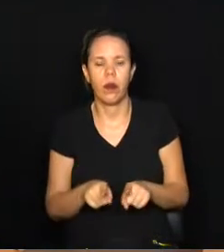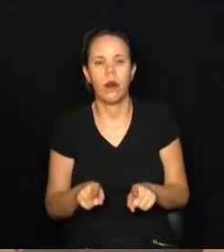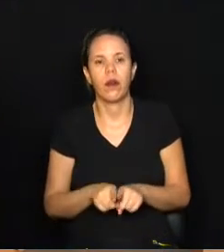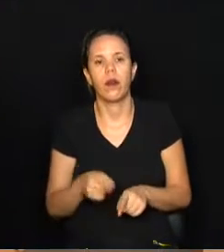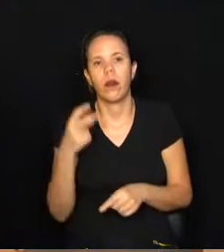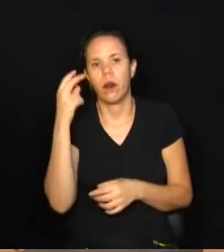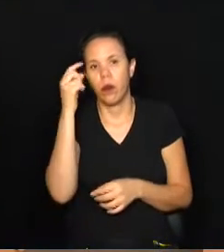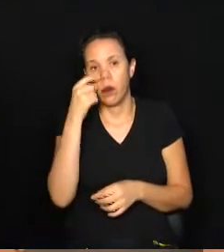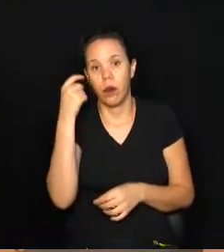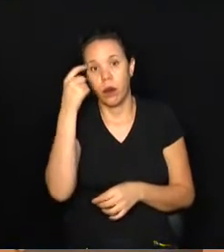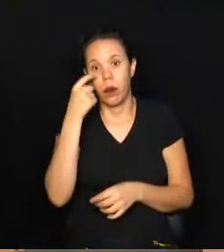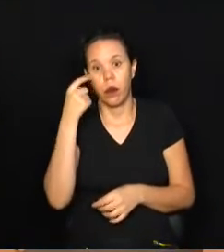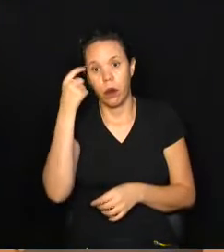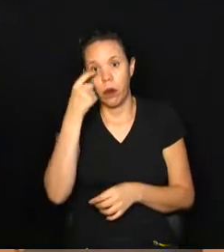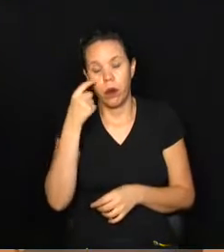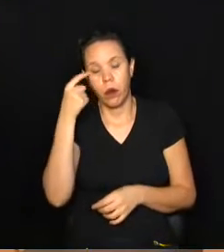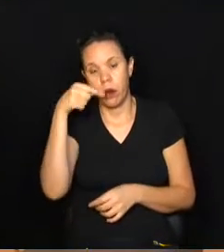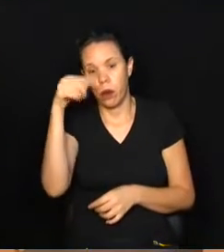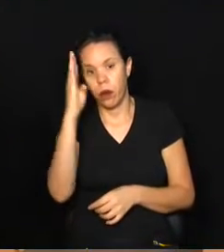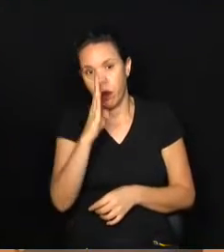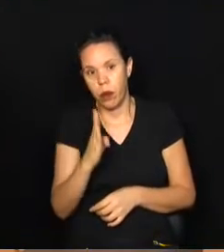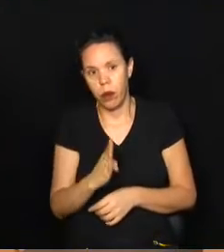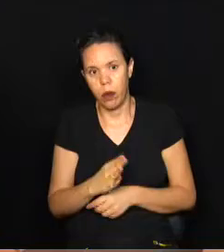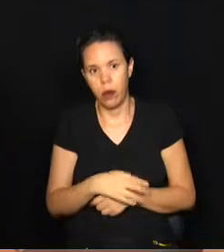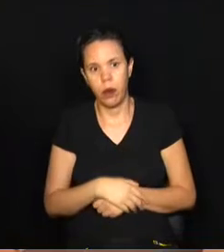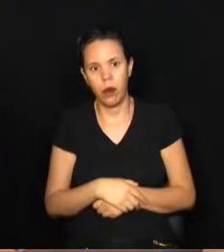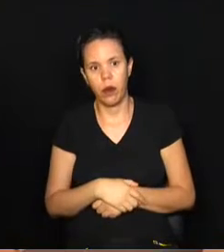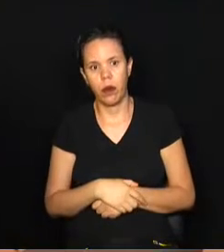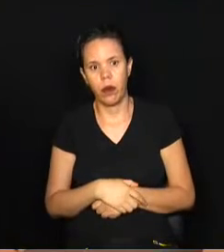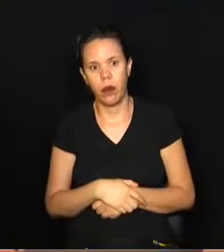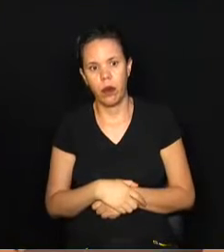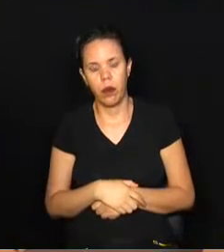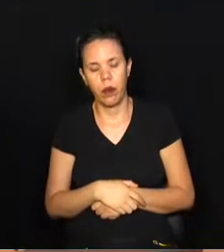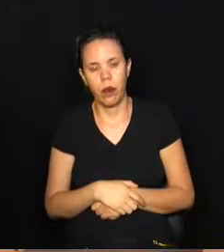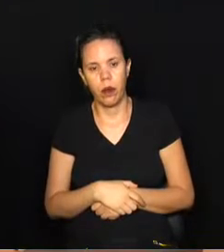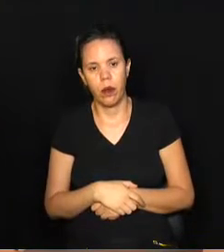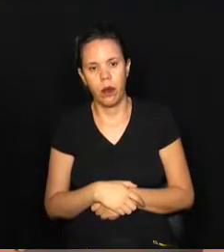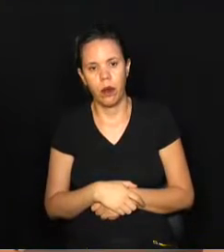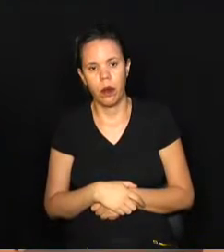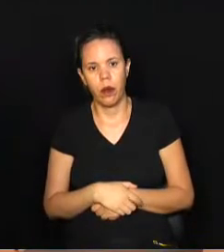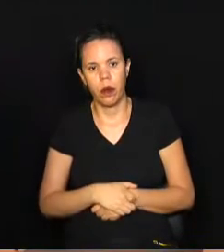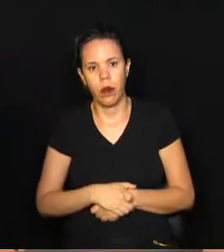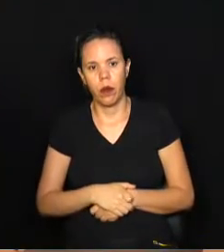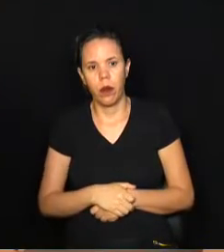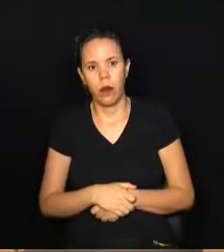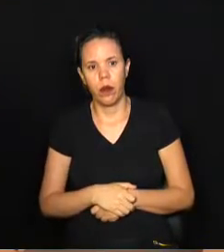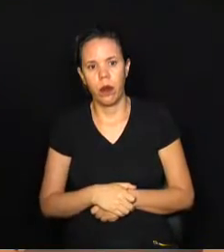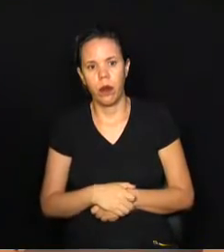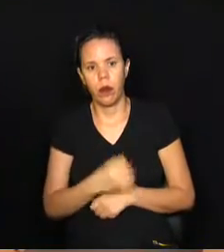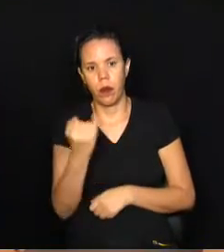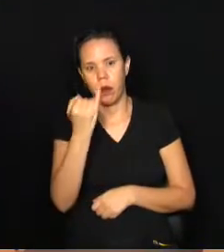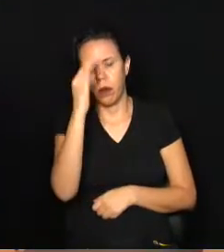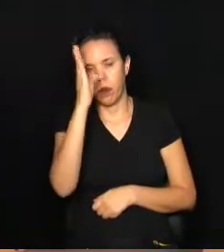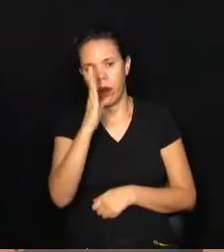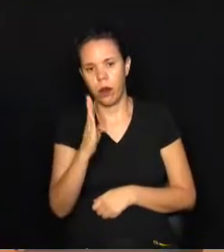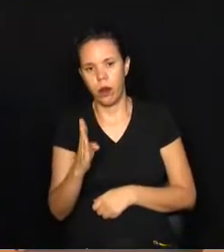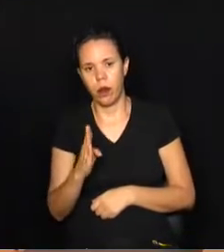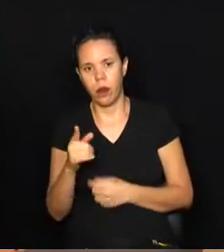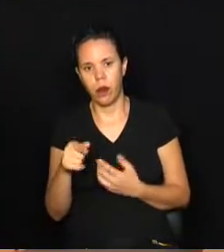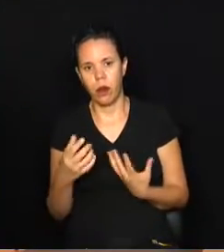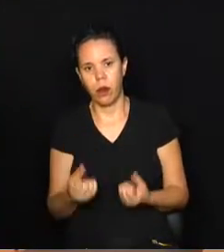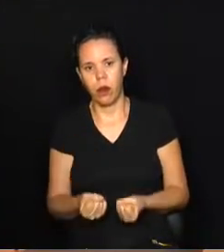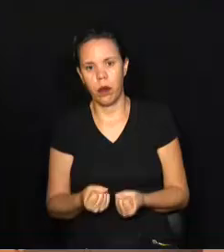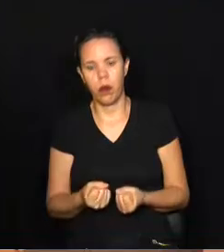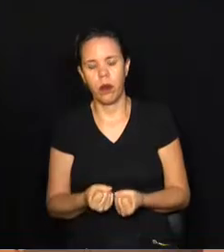olho, aqui no Brasil, ele se tornou um elemento de posse de uma